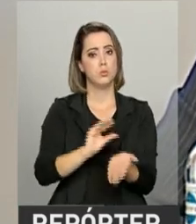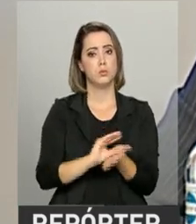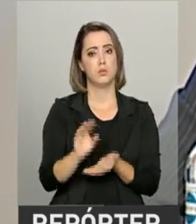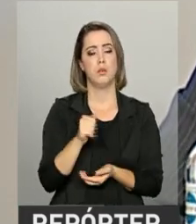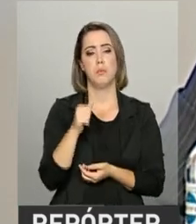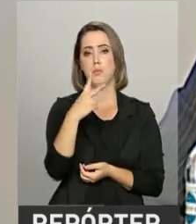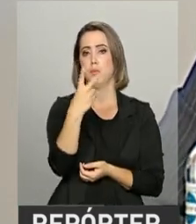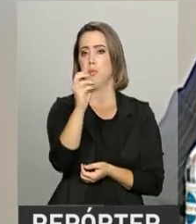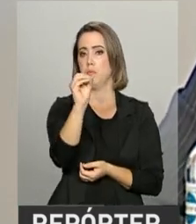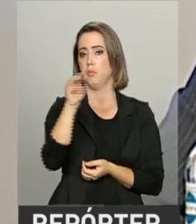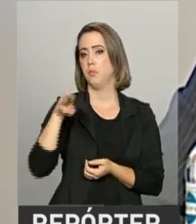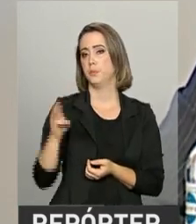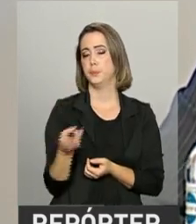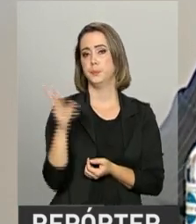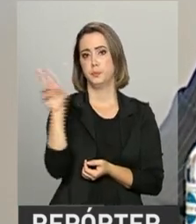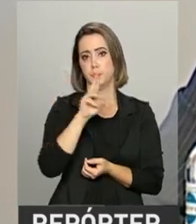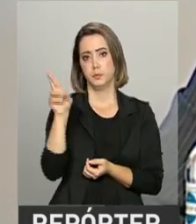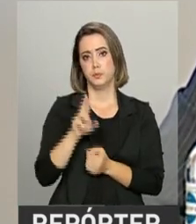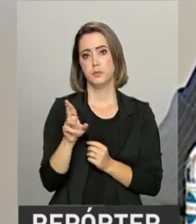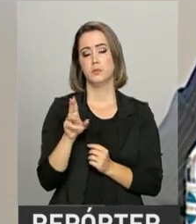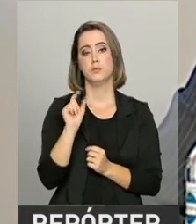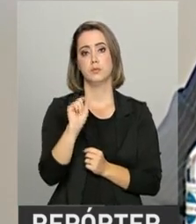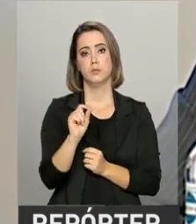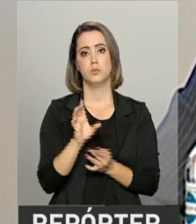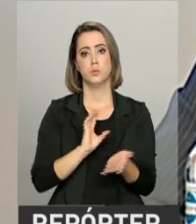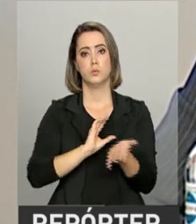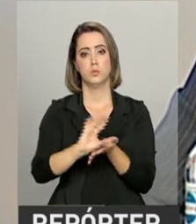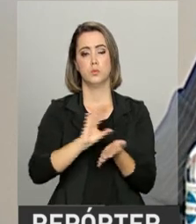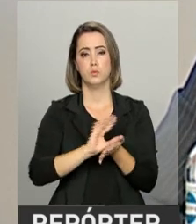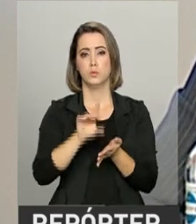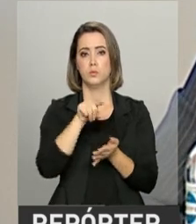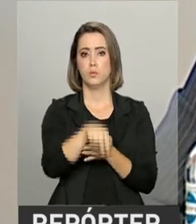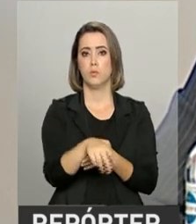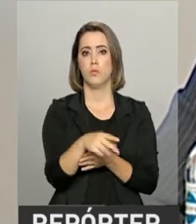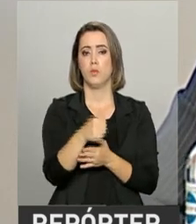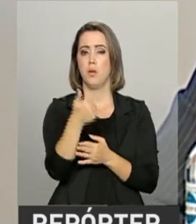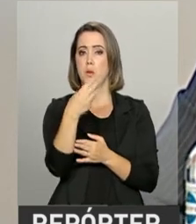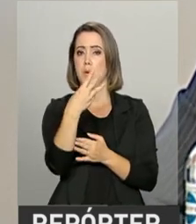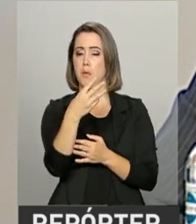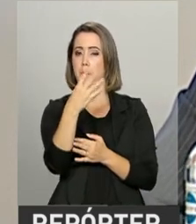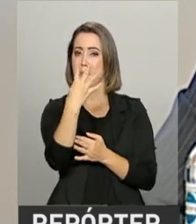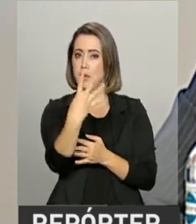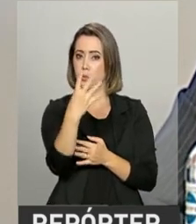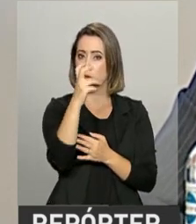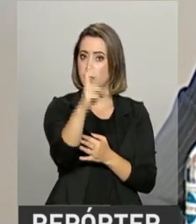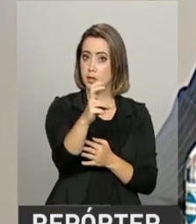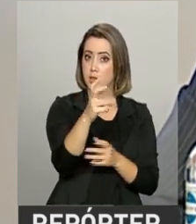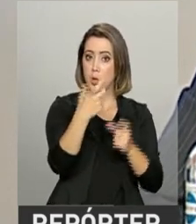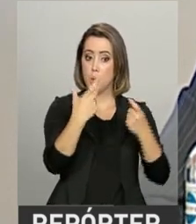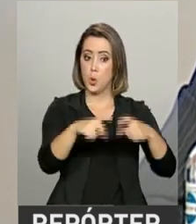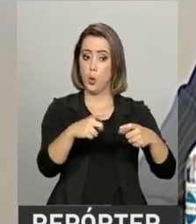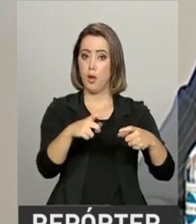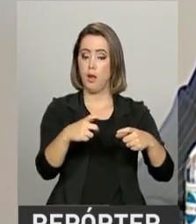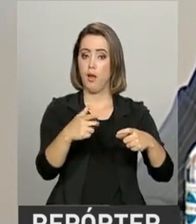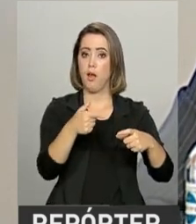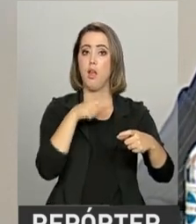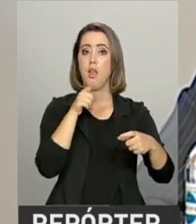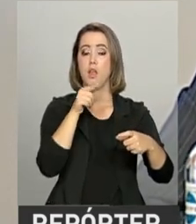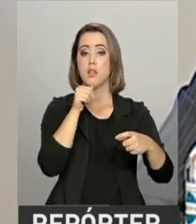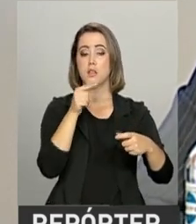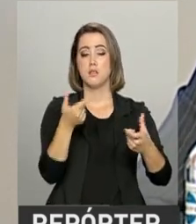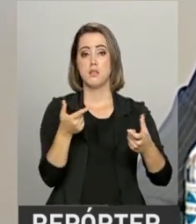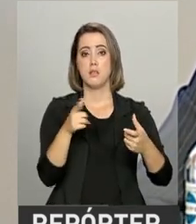250 milhões de reais para implantação de 1.345 sistemas de